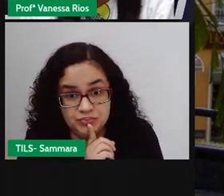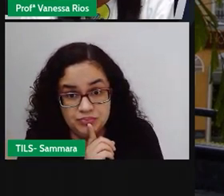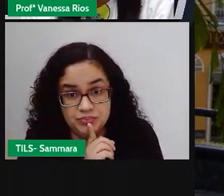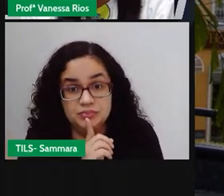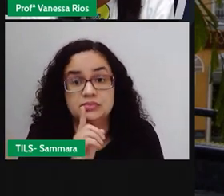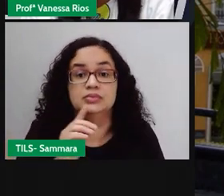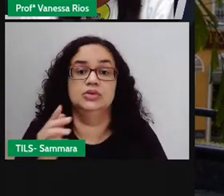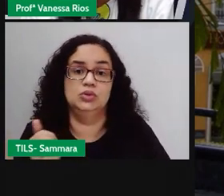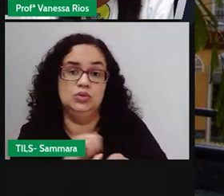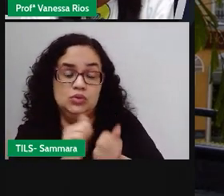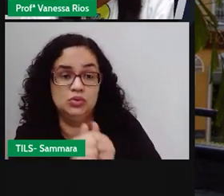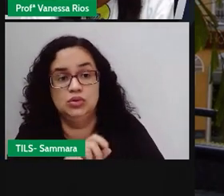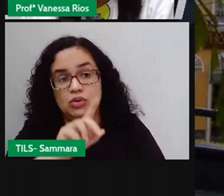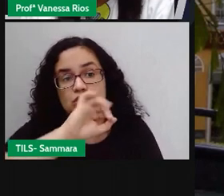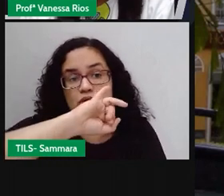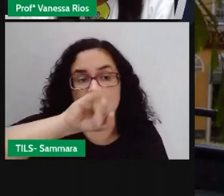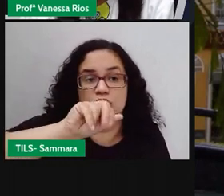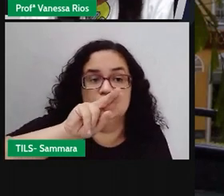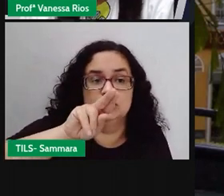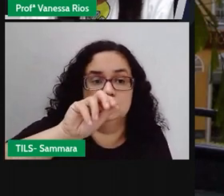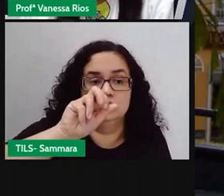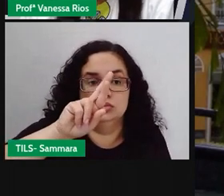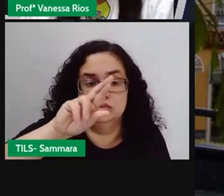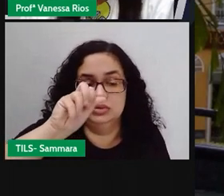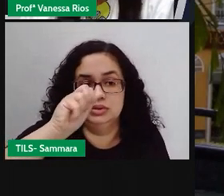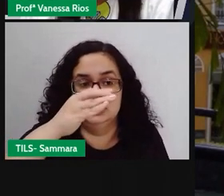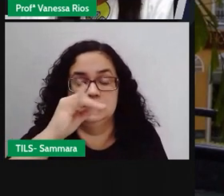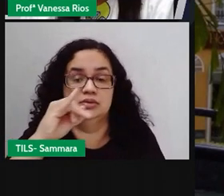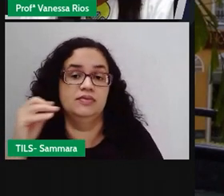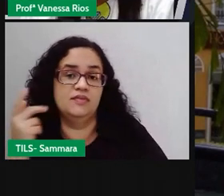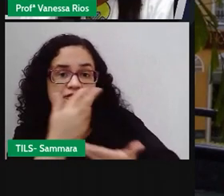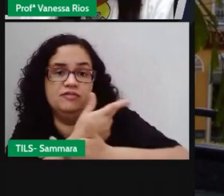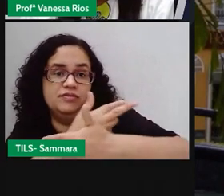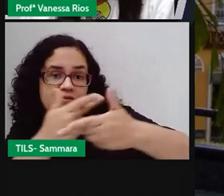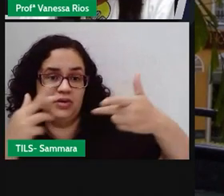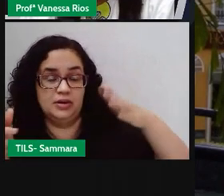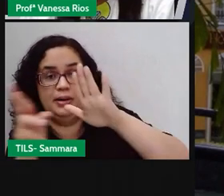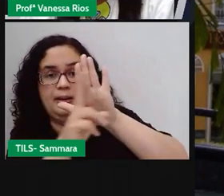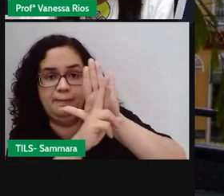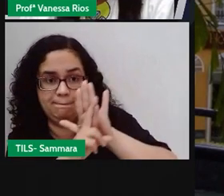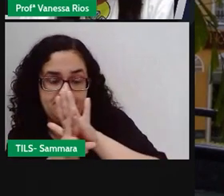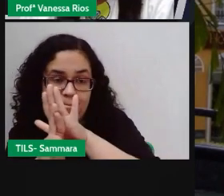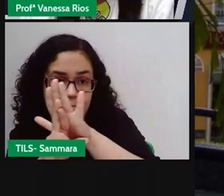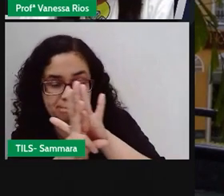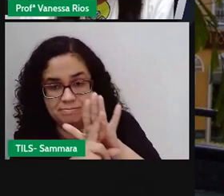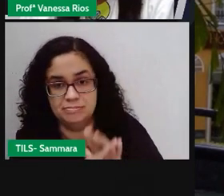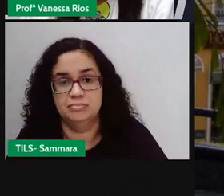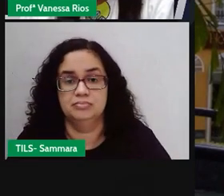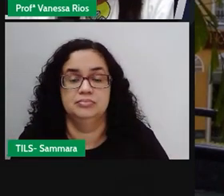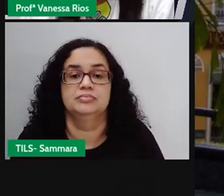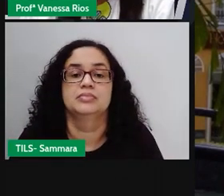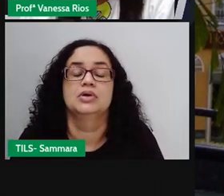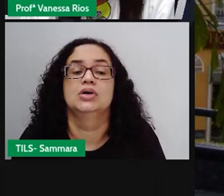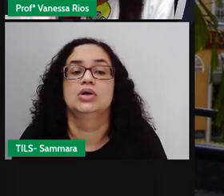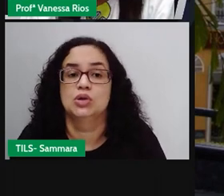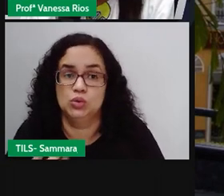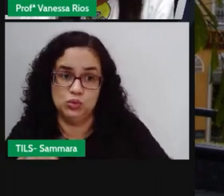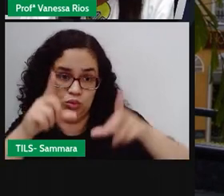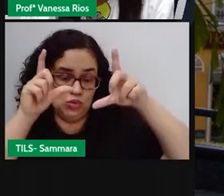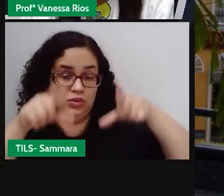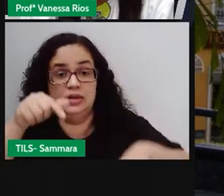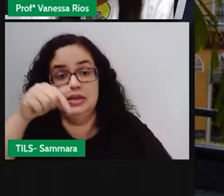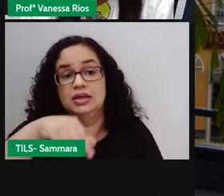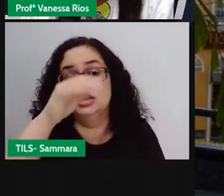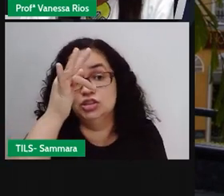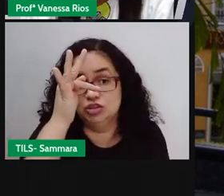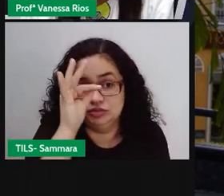obra do artista Juraci Dória. Existem várias representações desse monumento, né, em outros lugares aqui de Feira